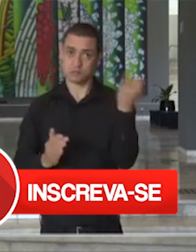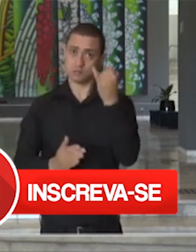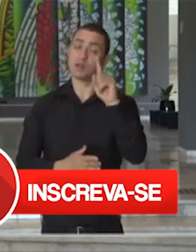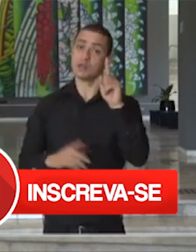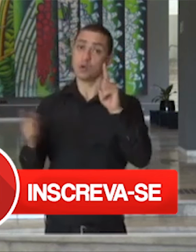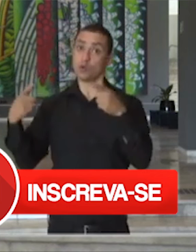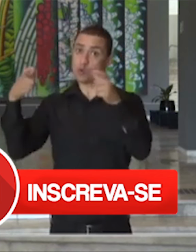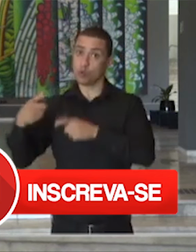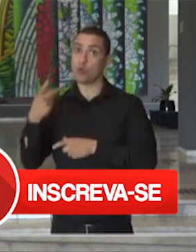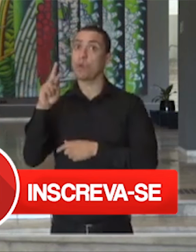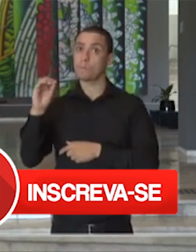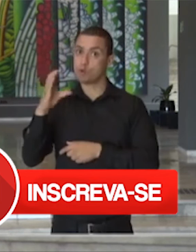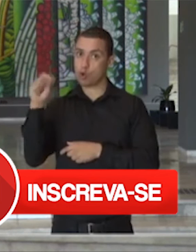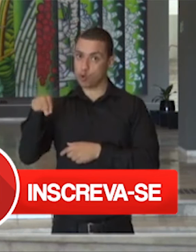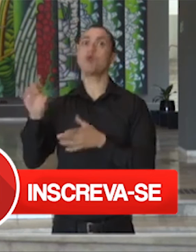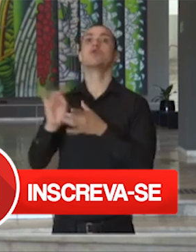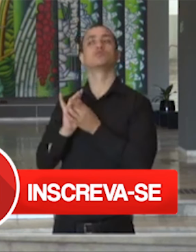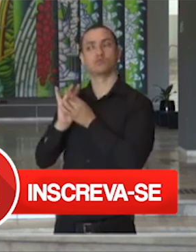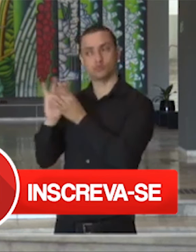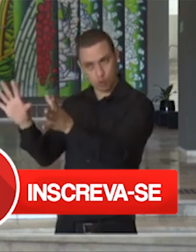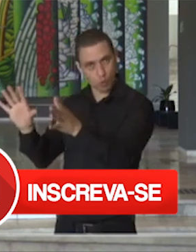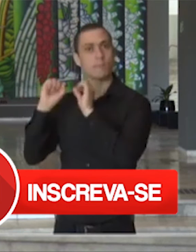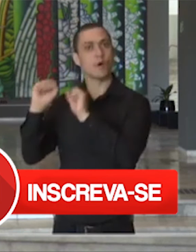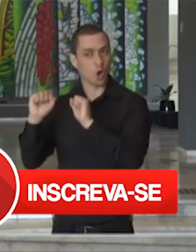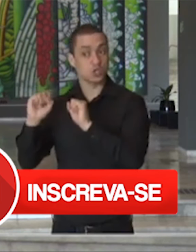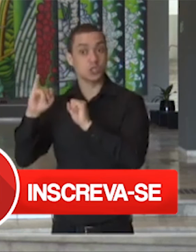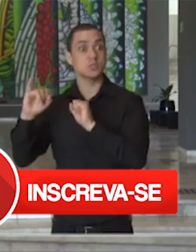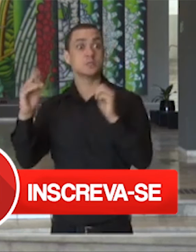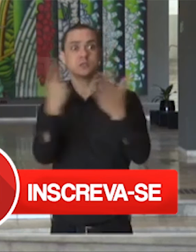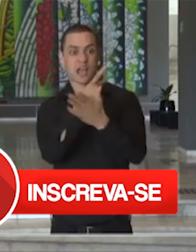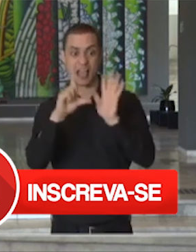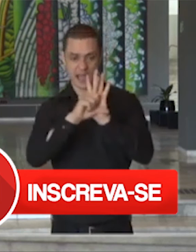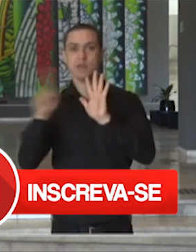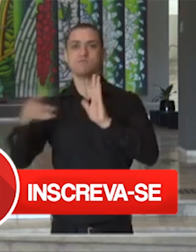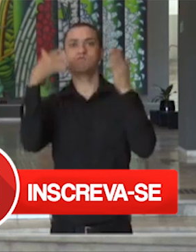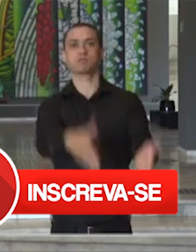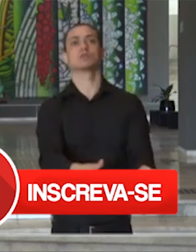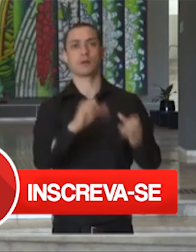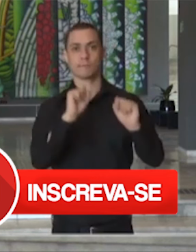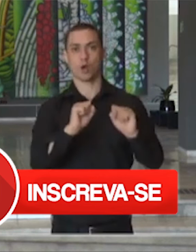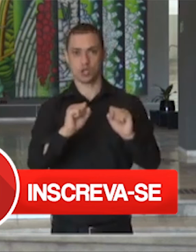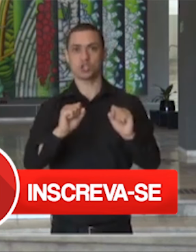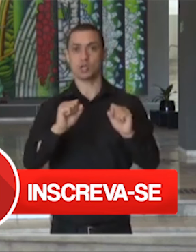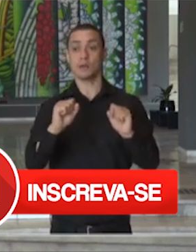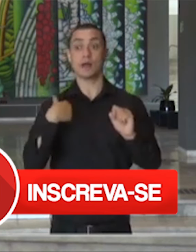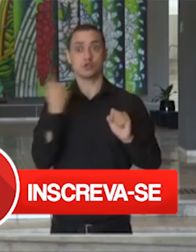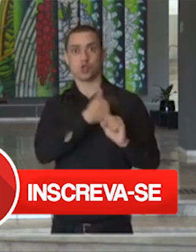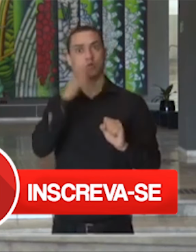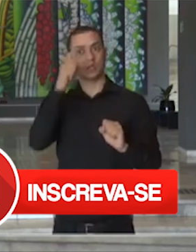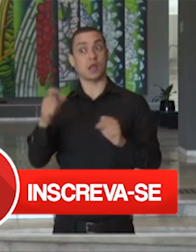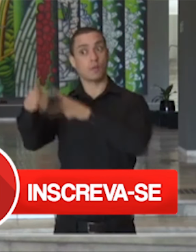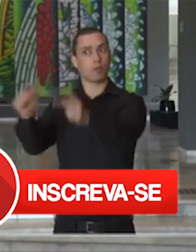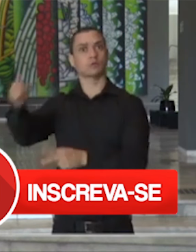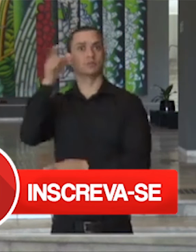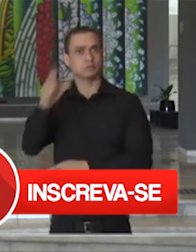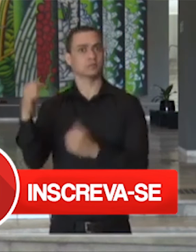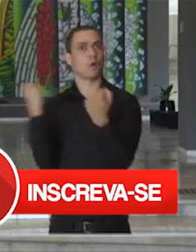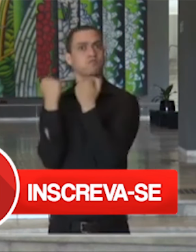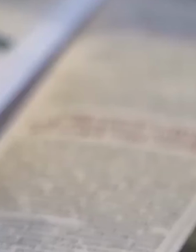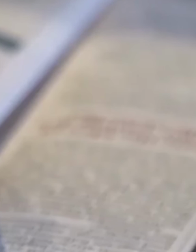PROCON está autorizado a agir de acordo com a lei para proteger o interesse público e, principalmente, da população de